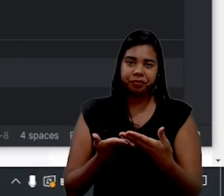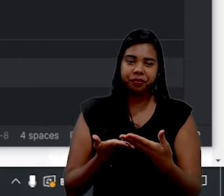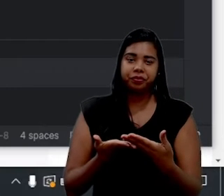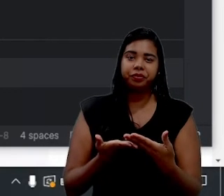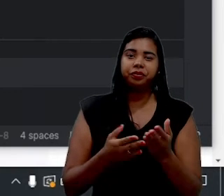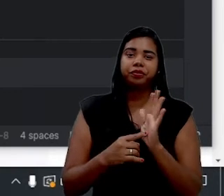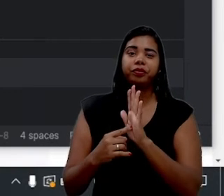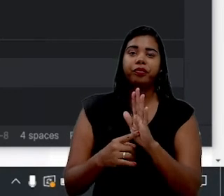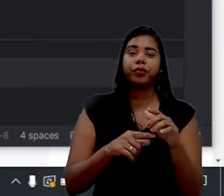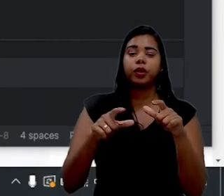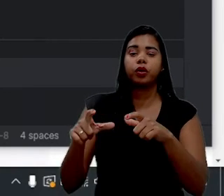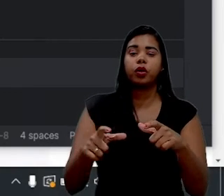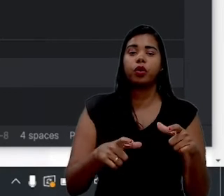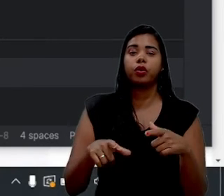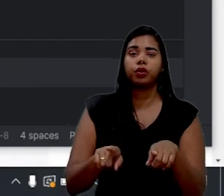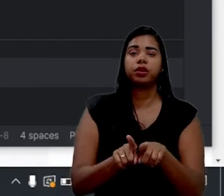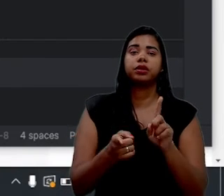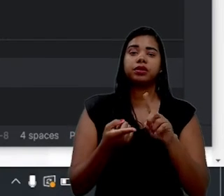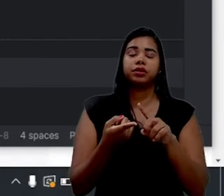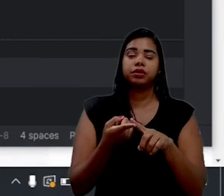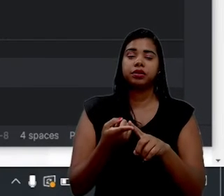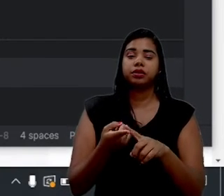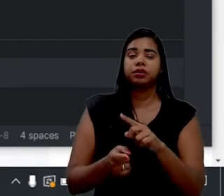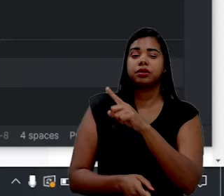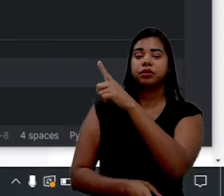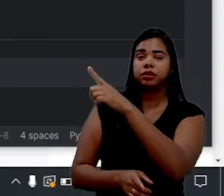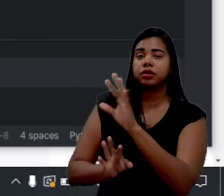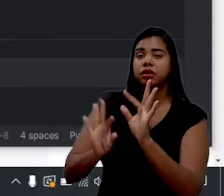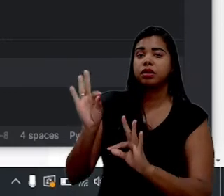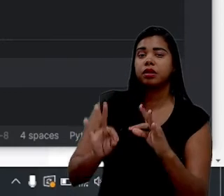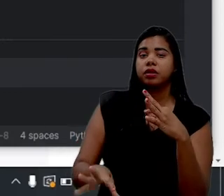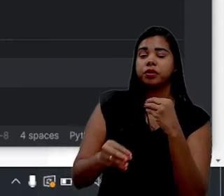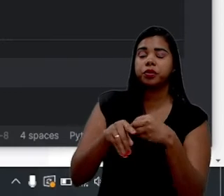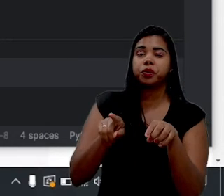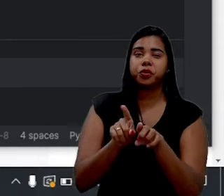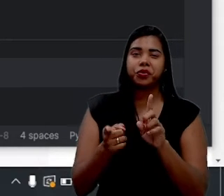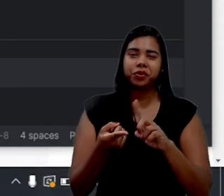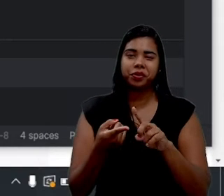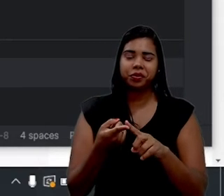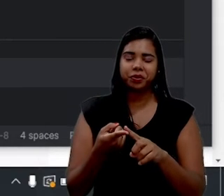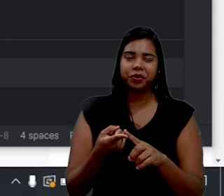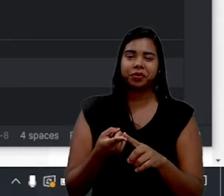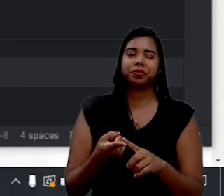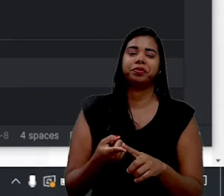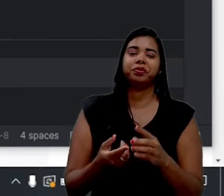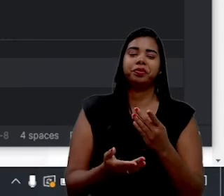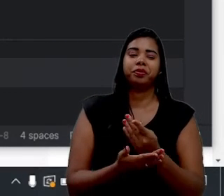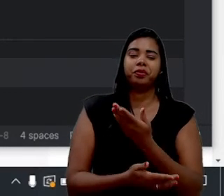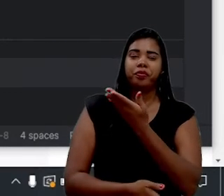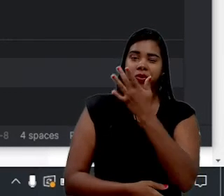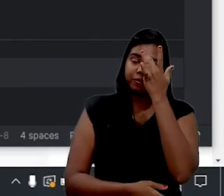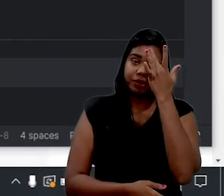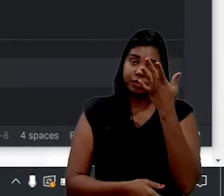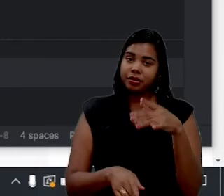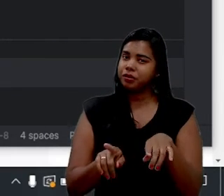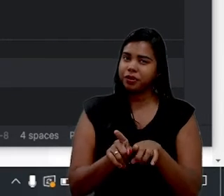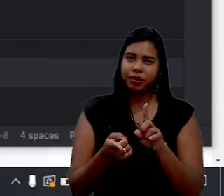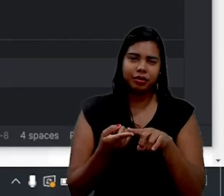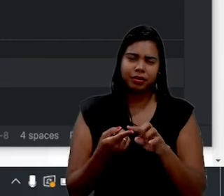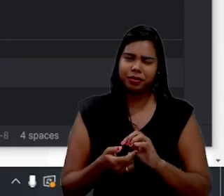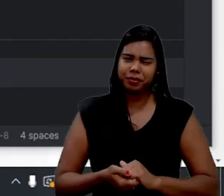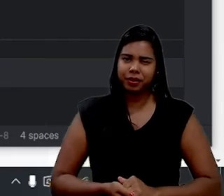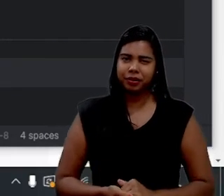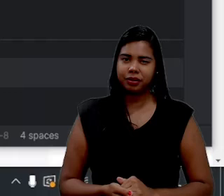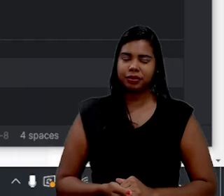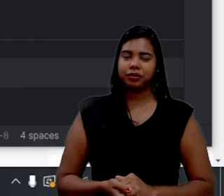container locais, né? E quando ele faz a arrumação, ajusta, ele já ajusta automaticamente, tá, gente? Fica mais fácil, né? E